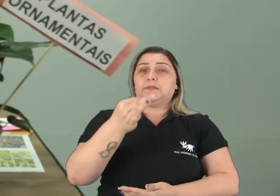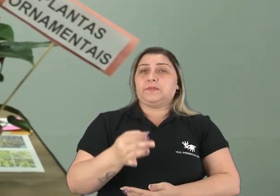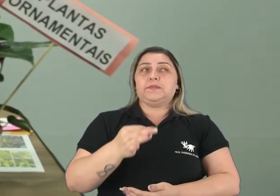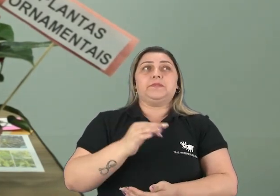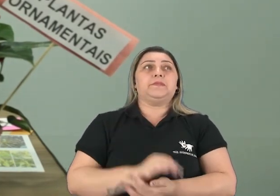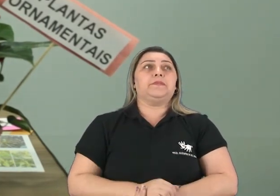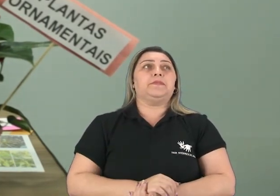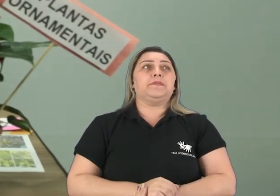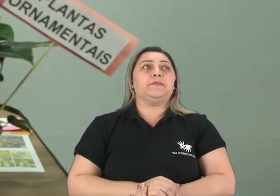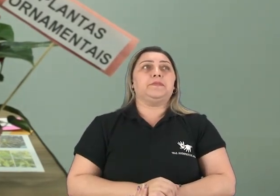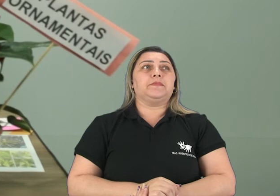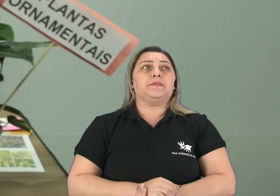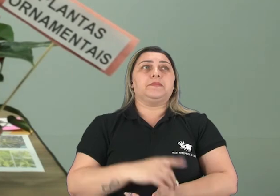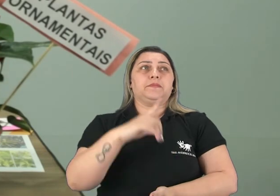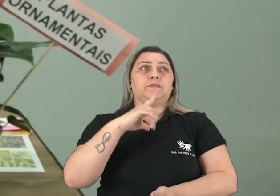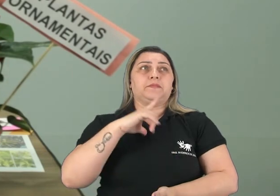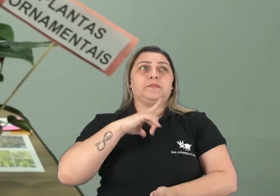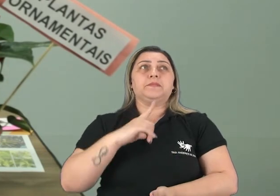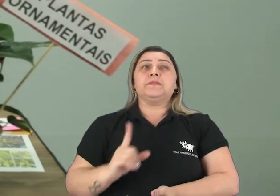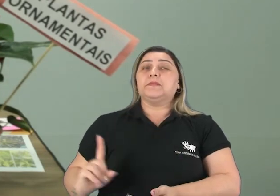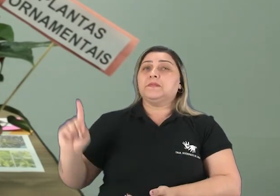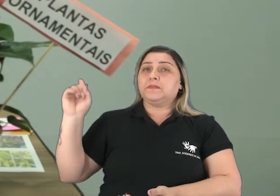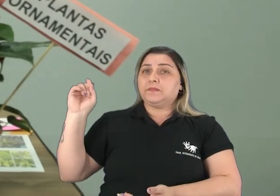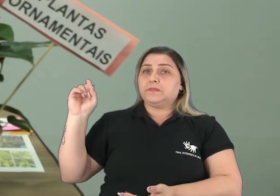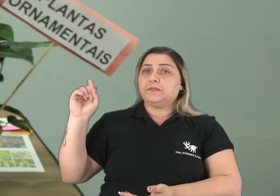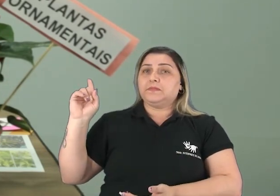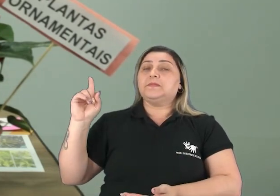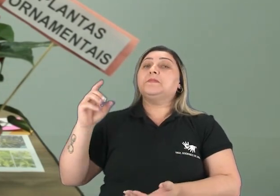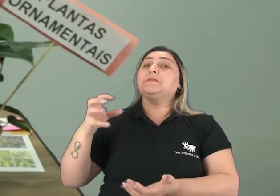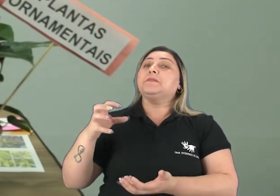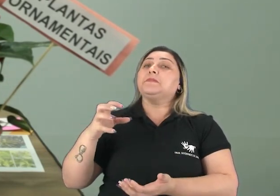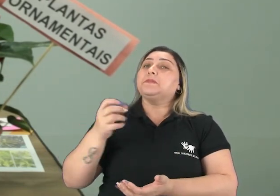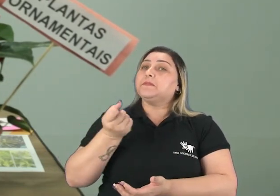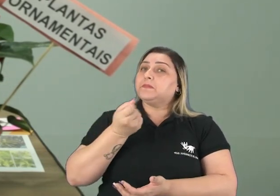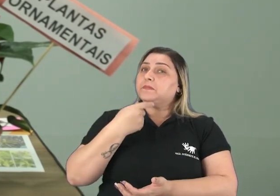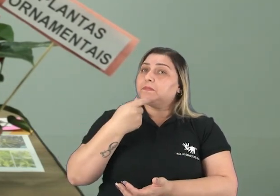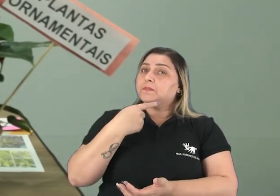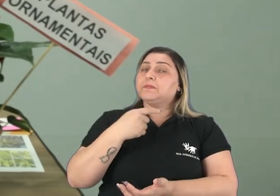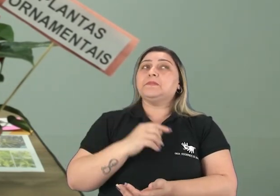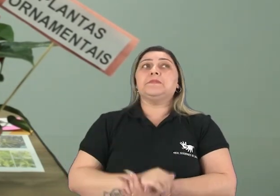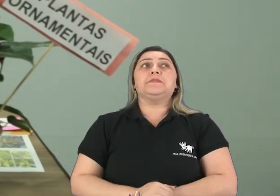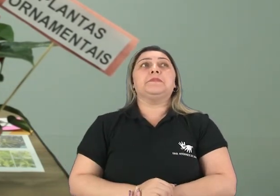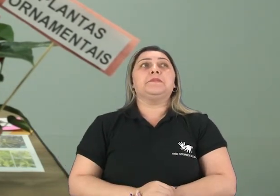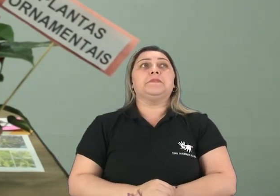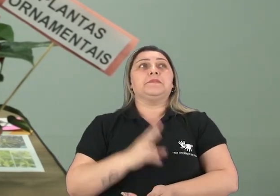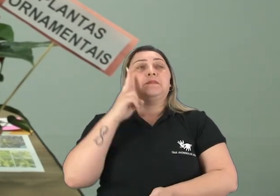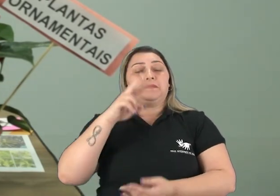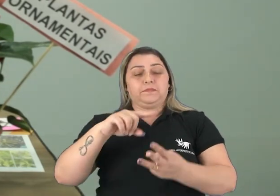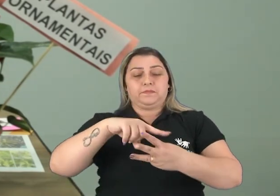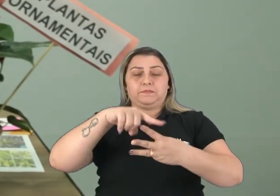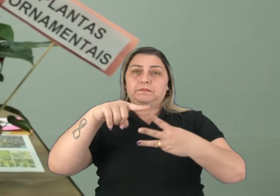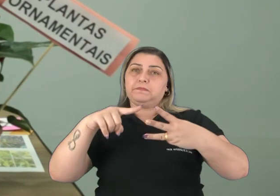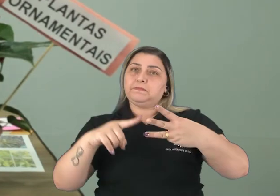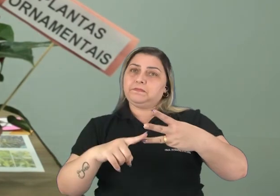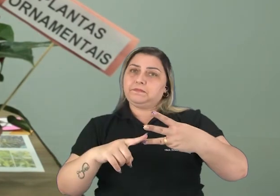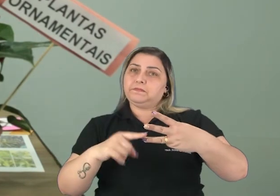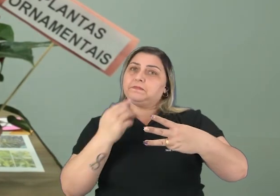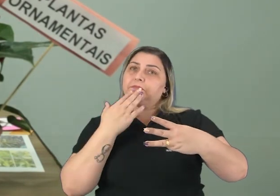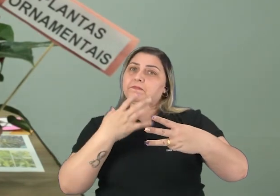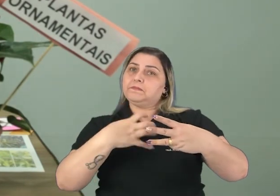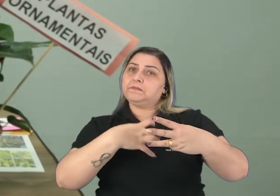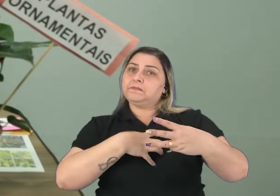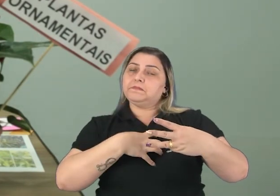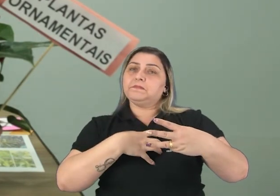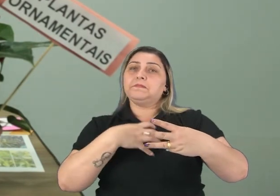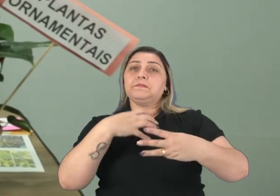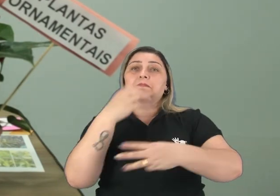Certo? Então, aqui nós temos a planta medicinal. Então, aqui nós vimos 3 tipos de plantas que